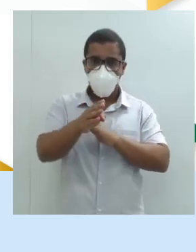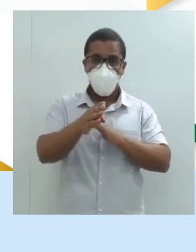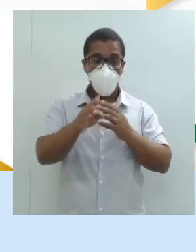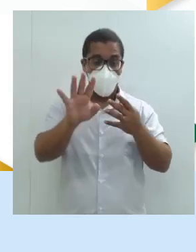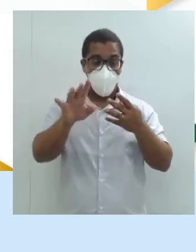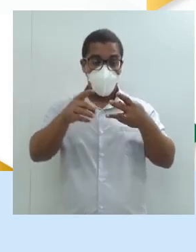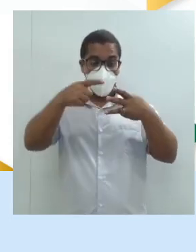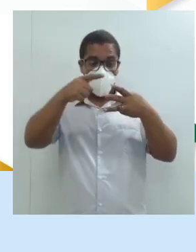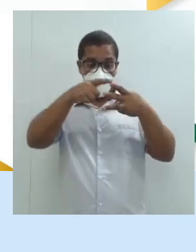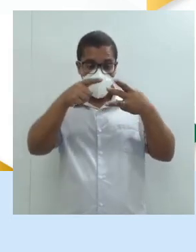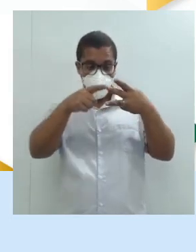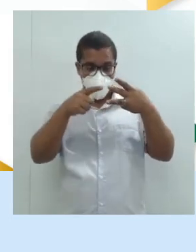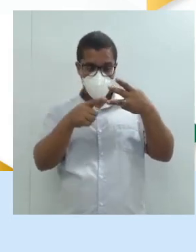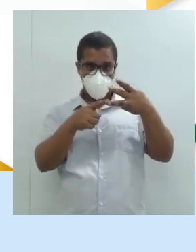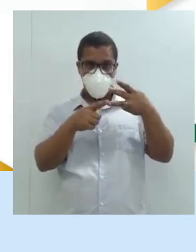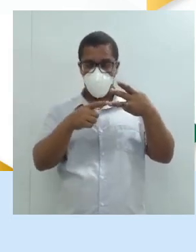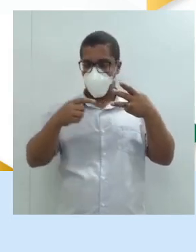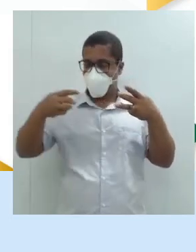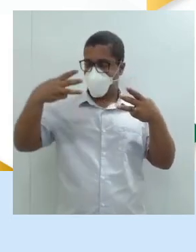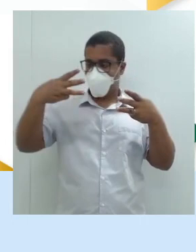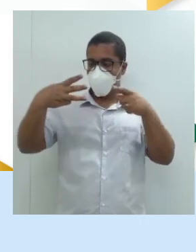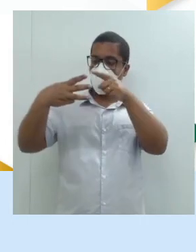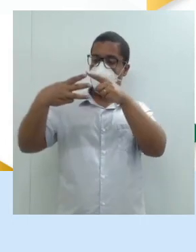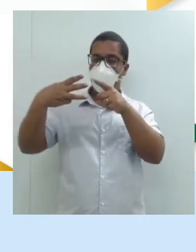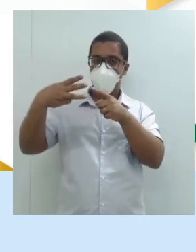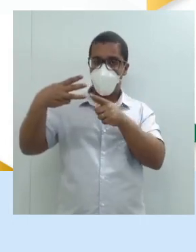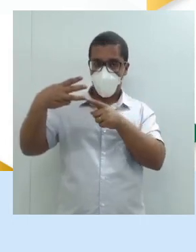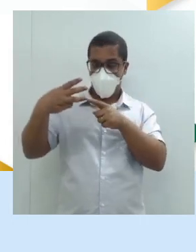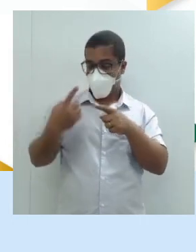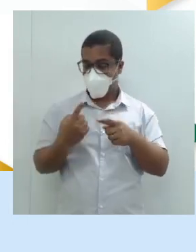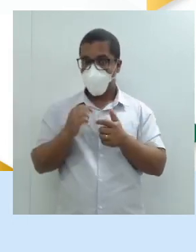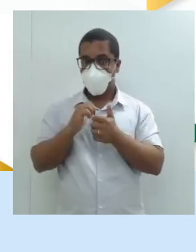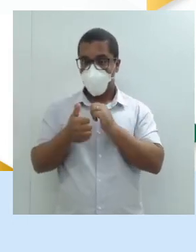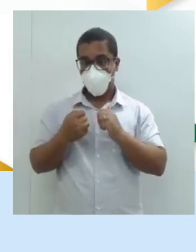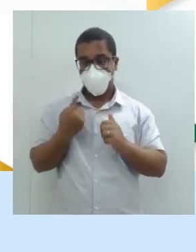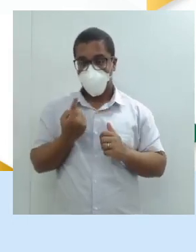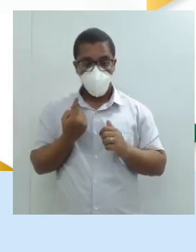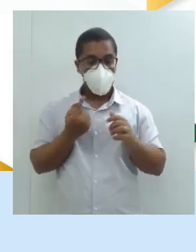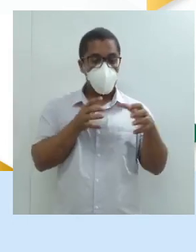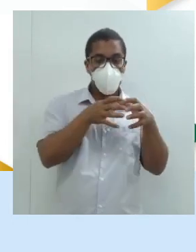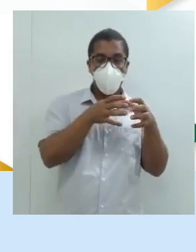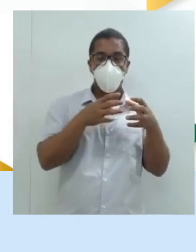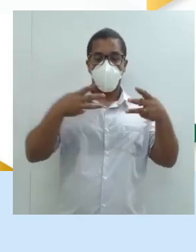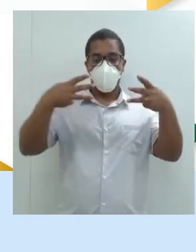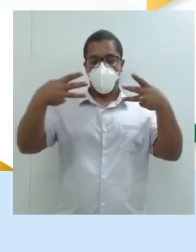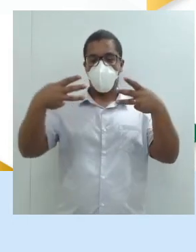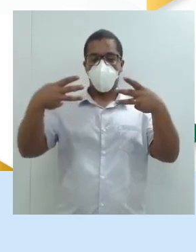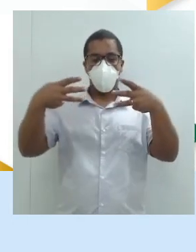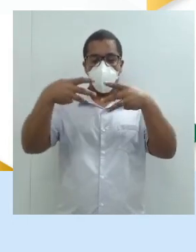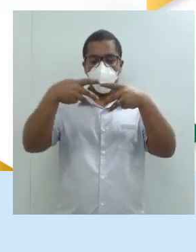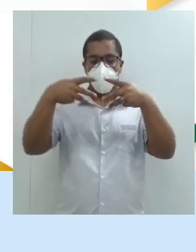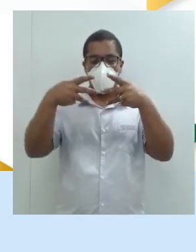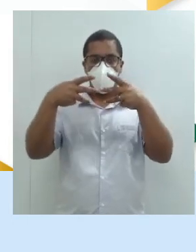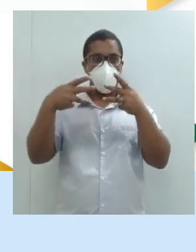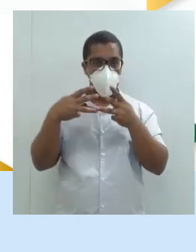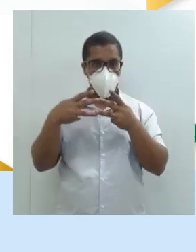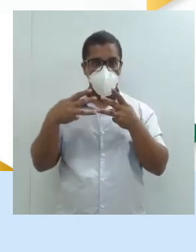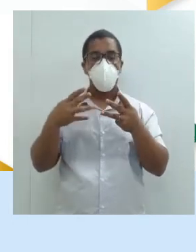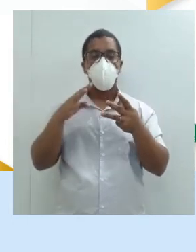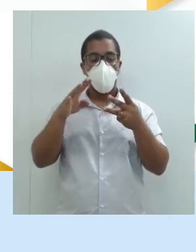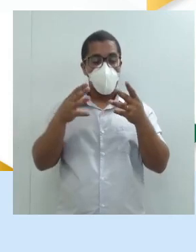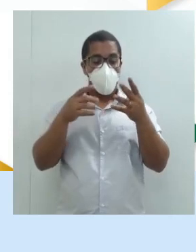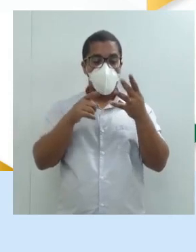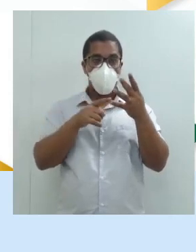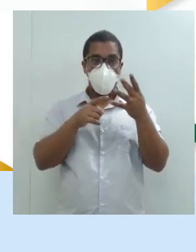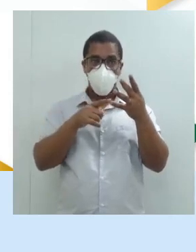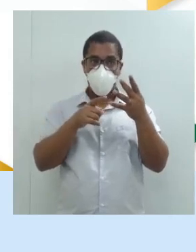nos esportes individuais como nos esportes coletivos, existindo aí uma diferenciação sobre os esportes de combate, que aí